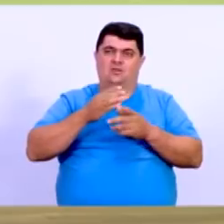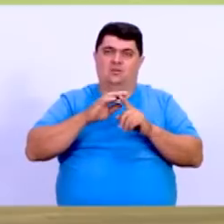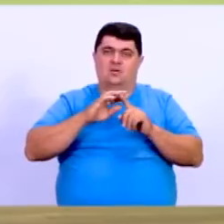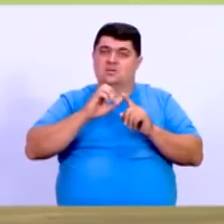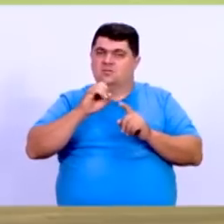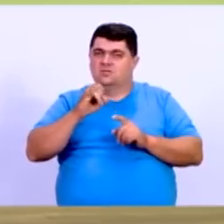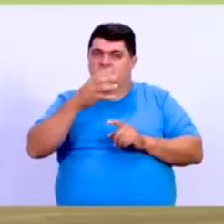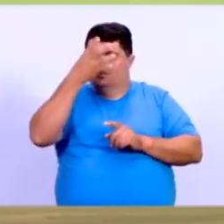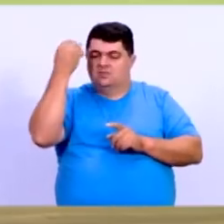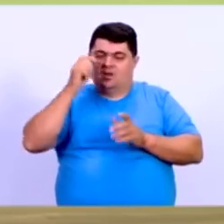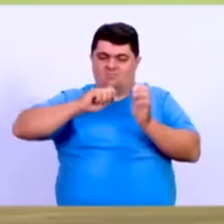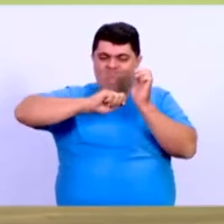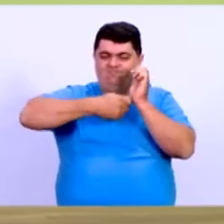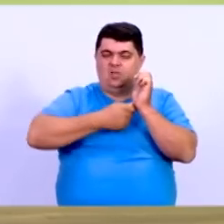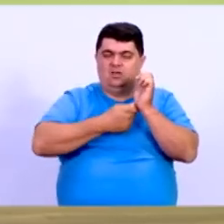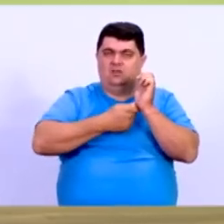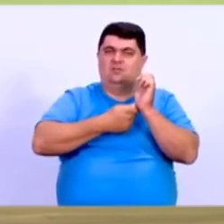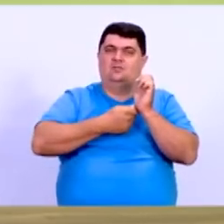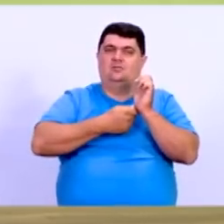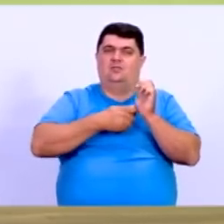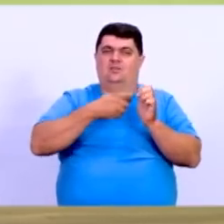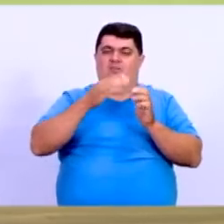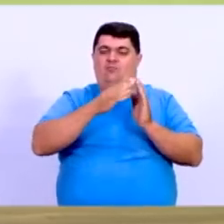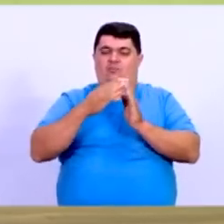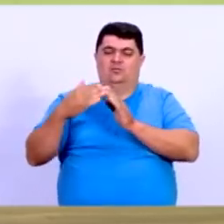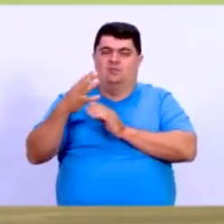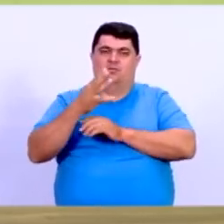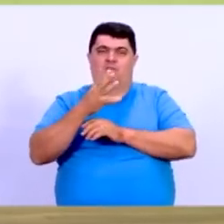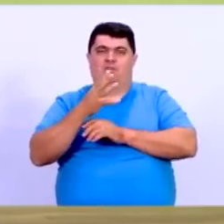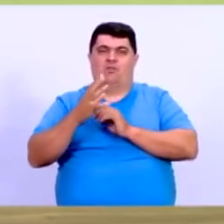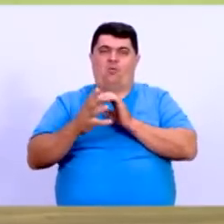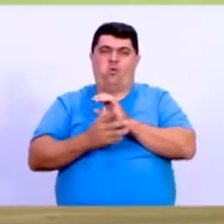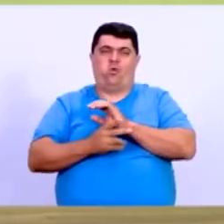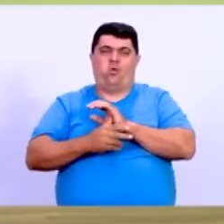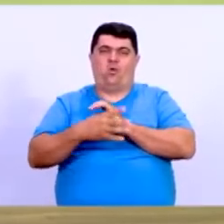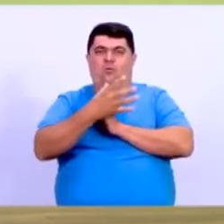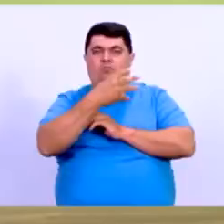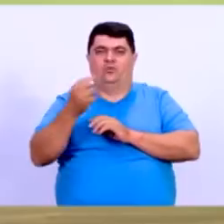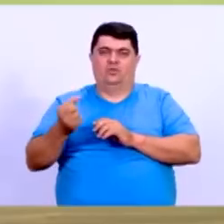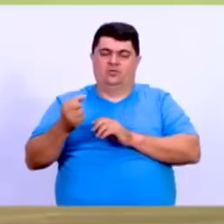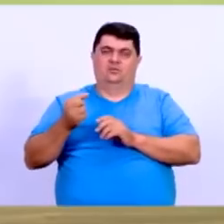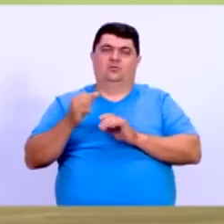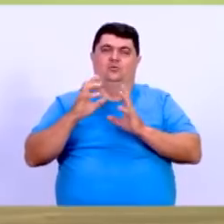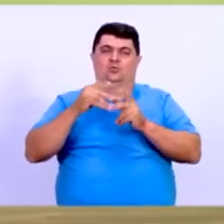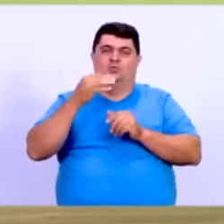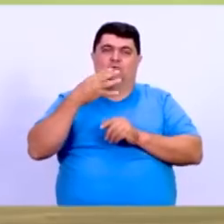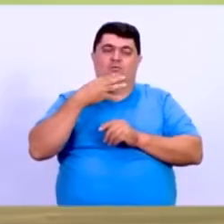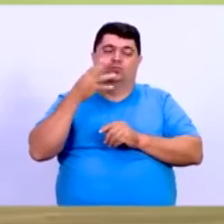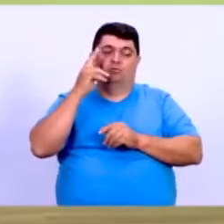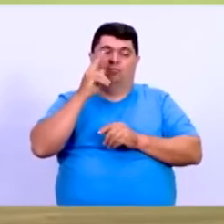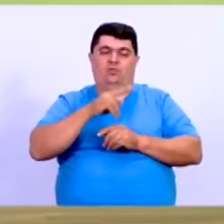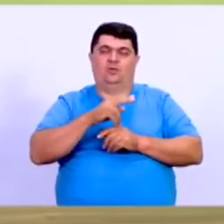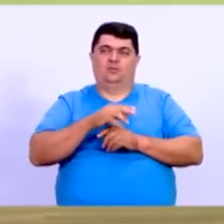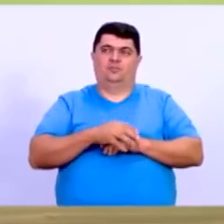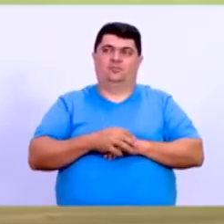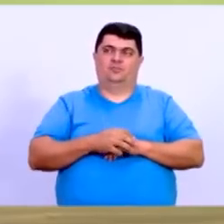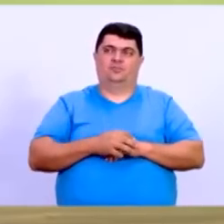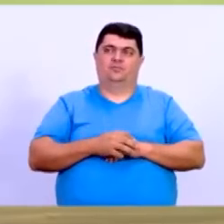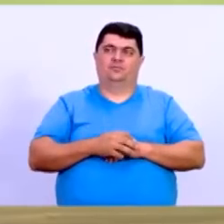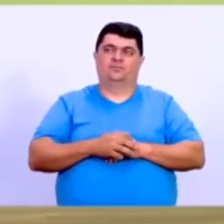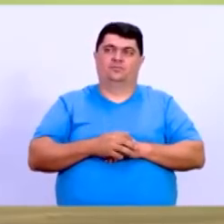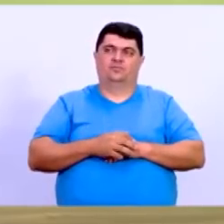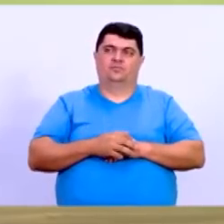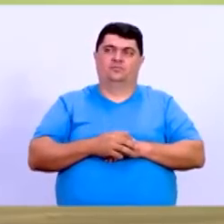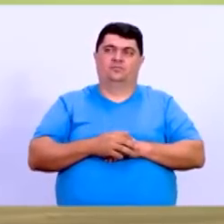esquecer de botar uma senha que proteja ali, você pede a privacidade toda da sua casa em troca da sua segurança, suposta segurança,